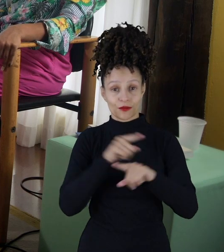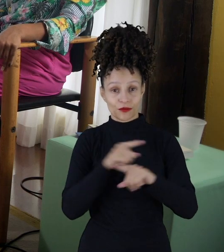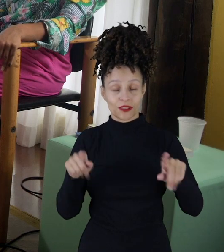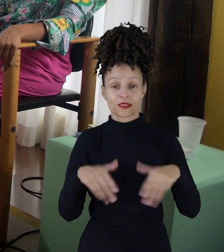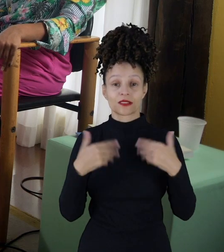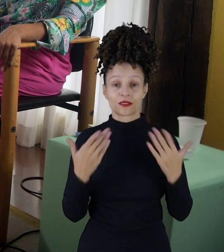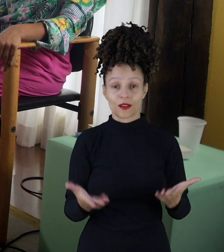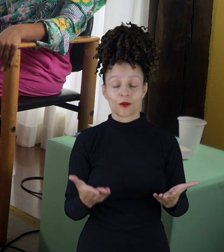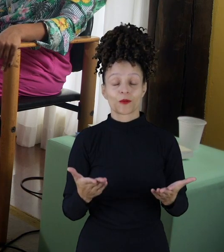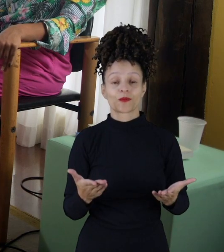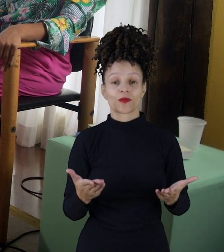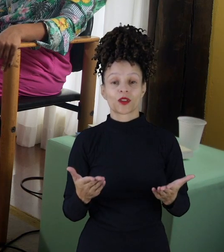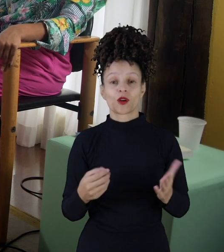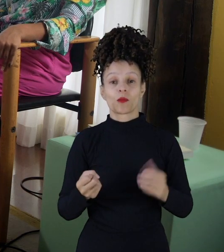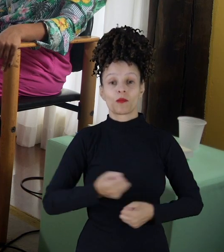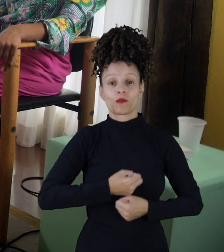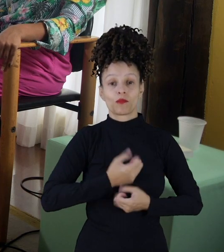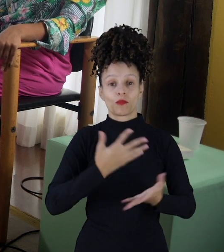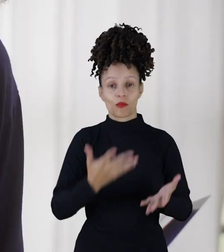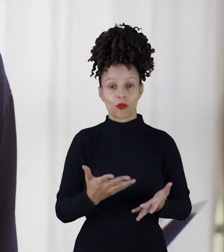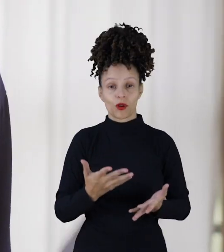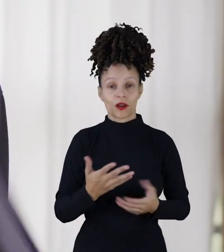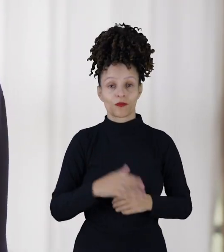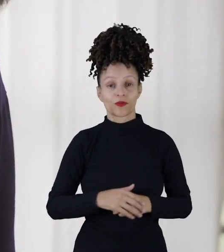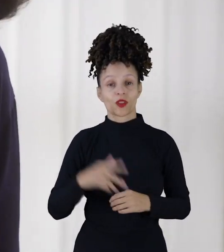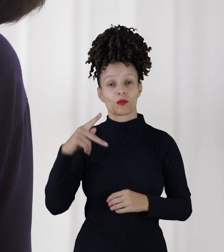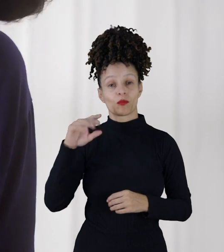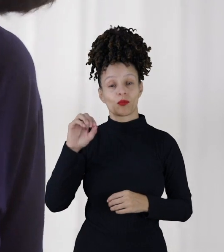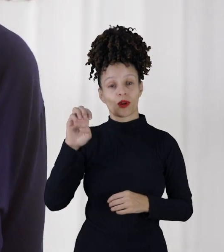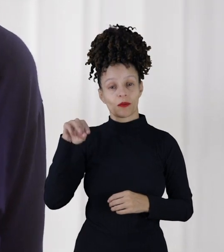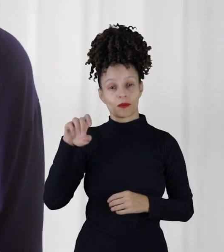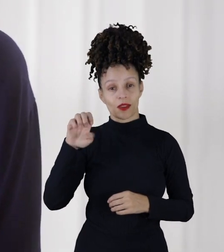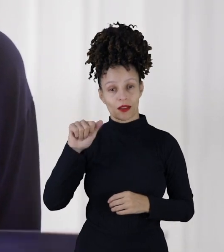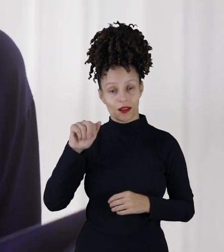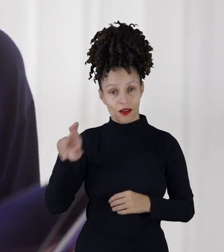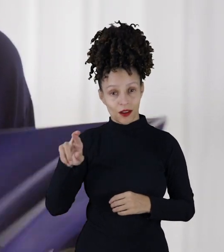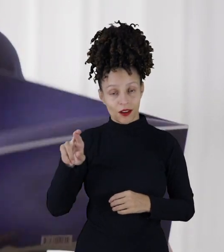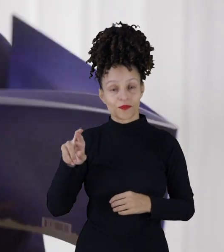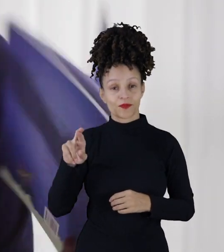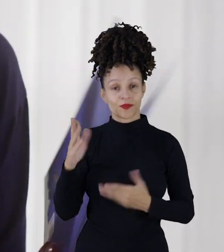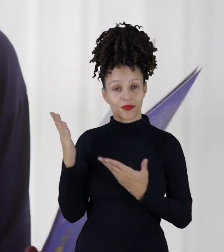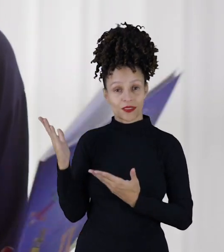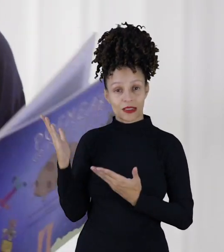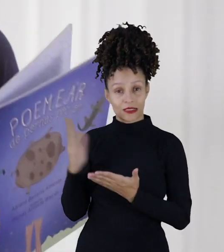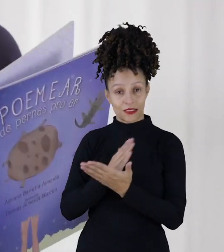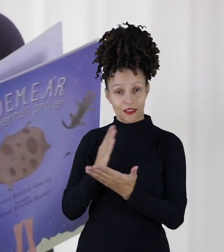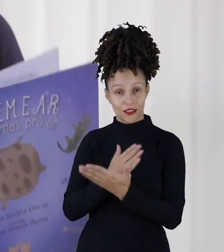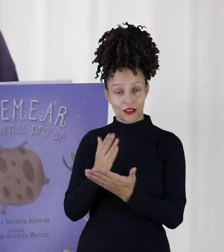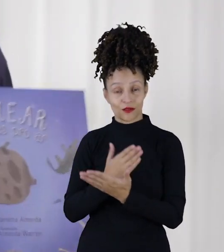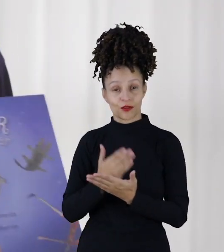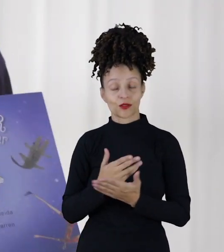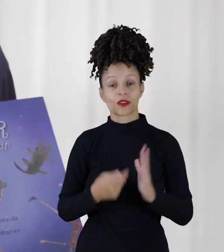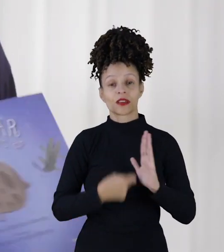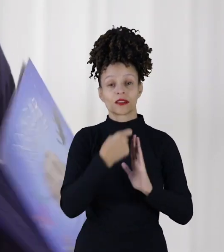para vocês aqui, então, o poema que se chama Poemear. Ele está nesse livro aqui, Poemear de Pernas